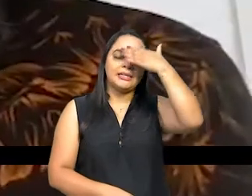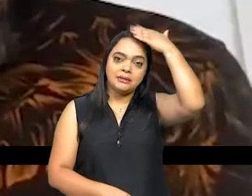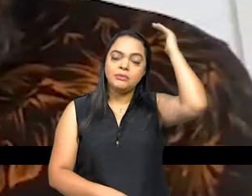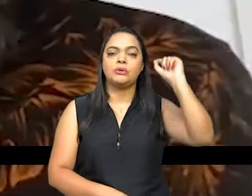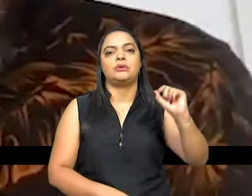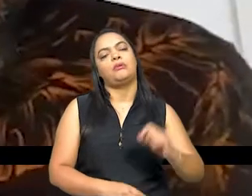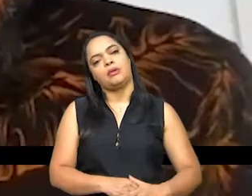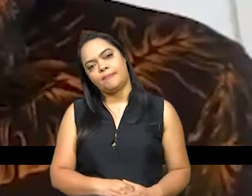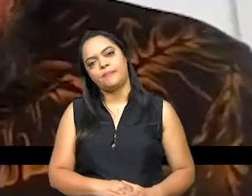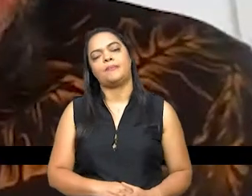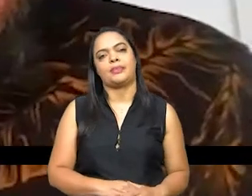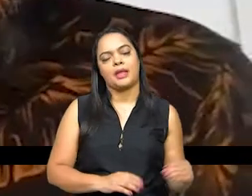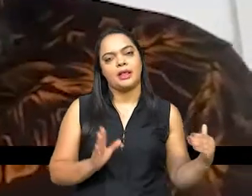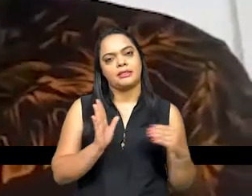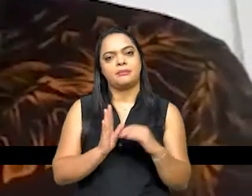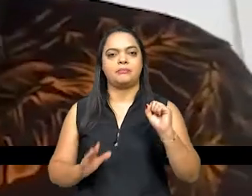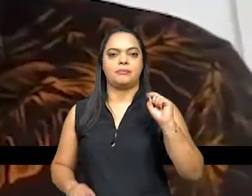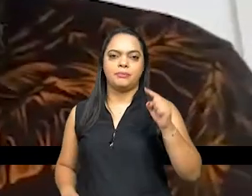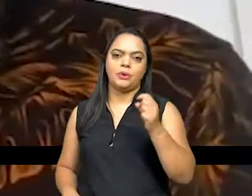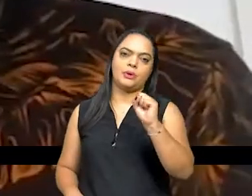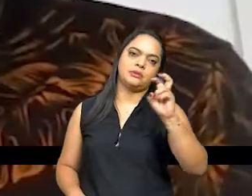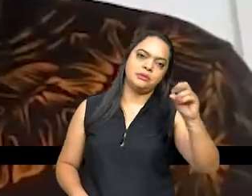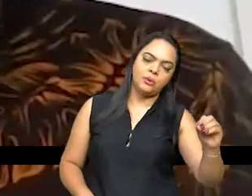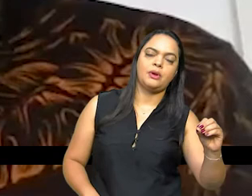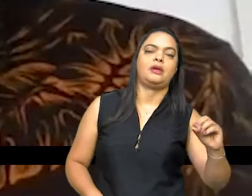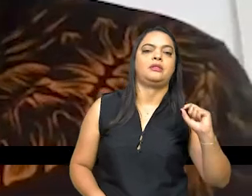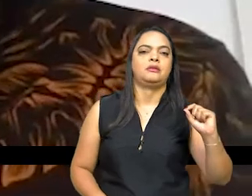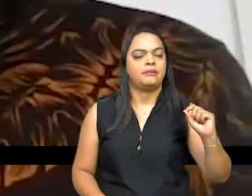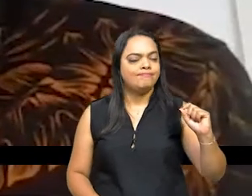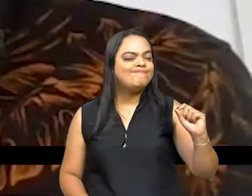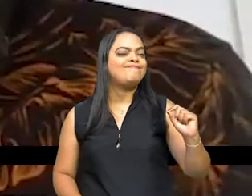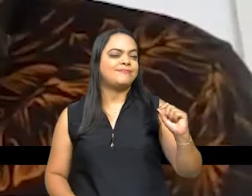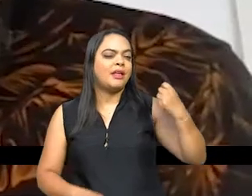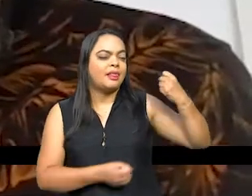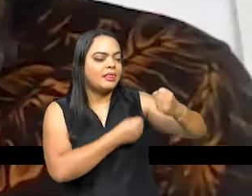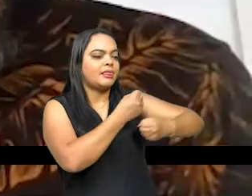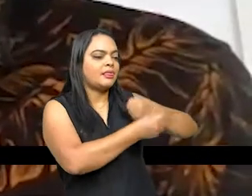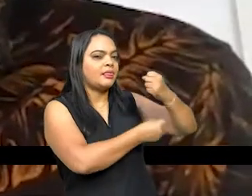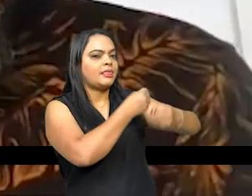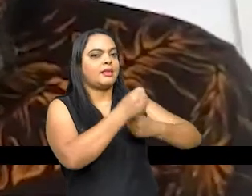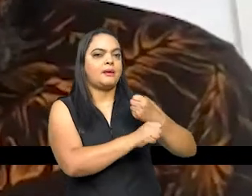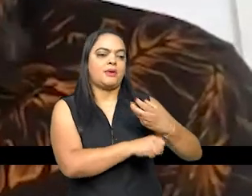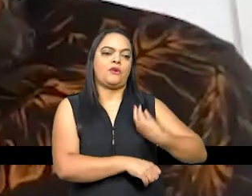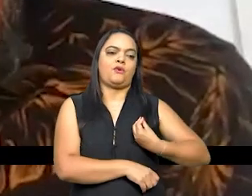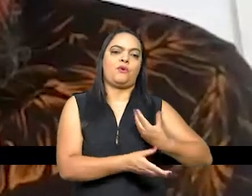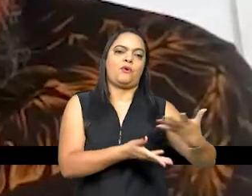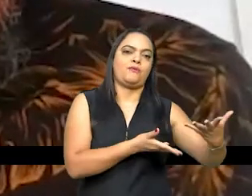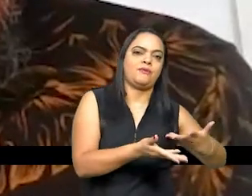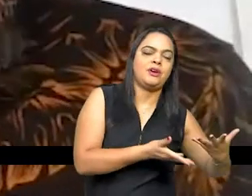quando se completa a restauração da Península. Então, é muitos séculos de convivência entre portugueses